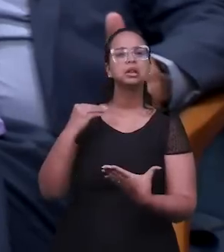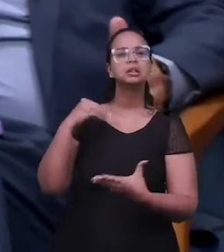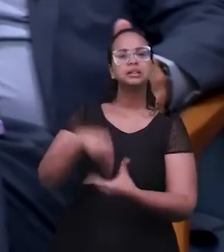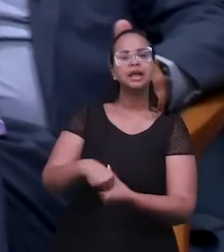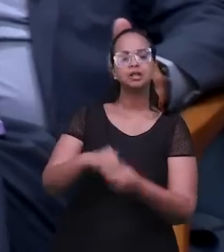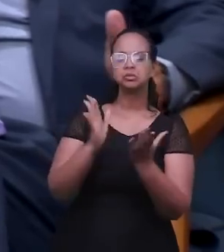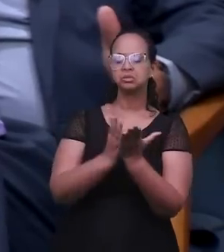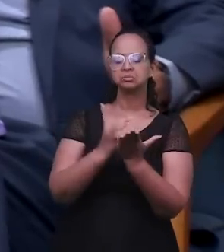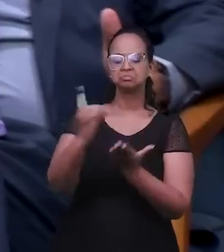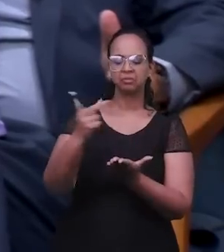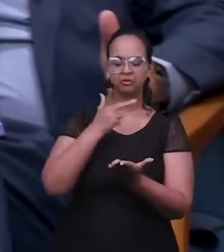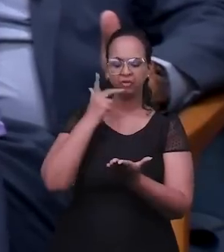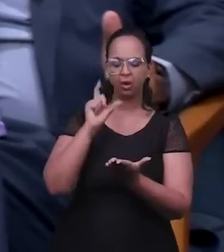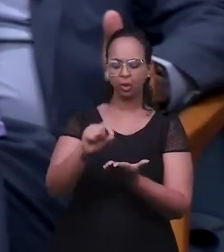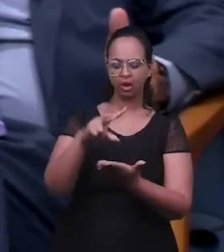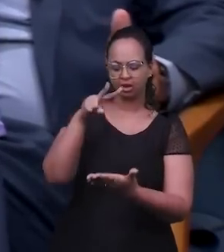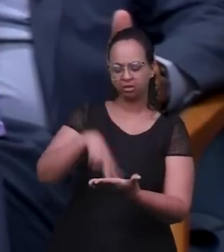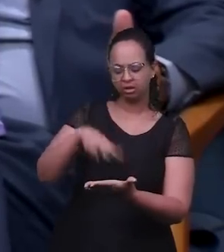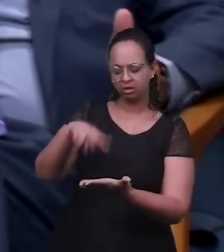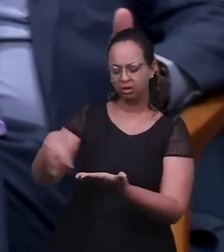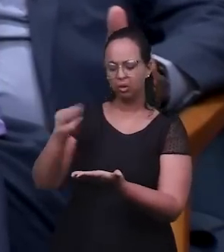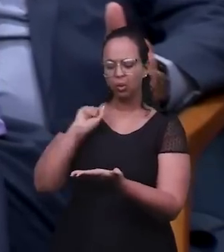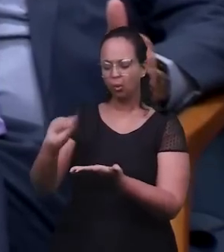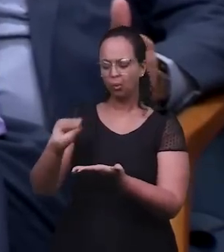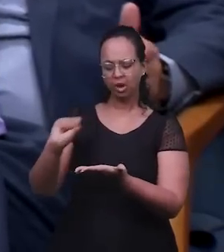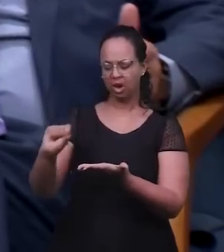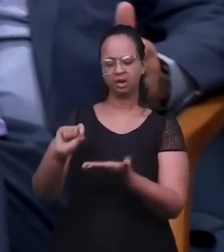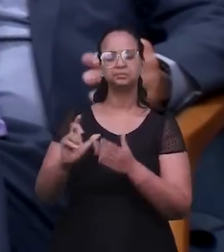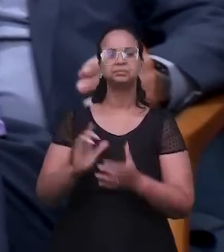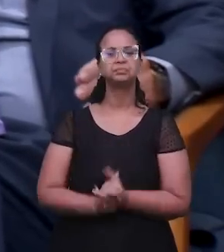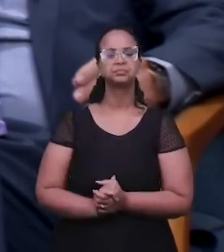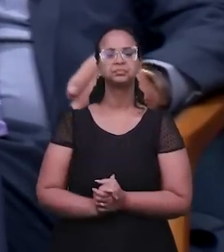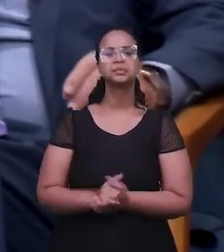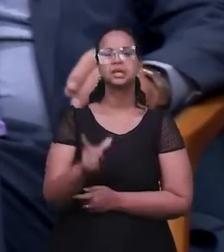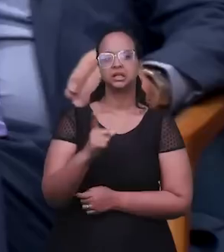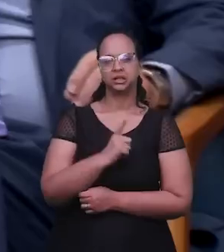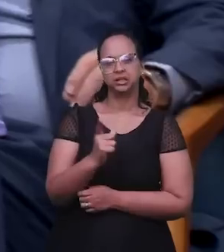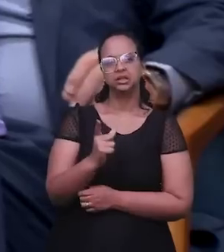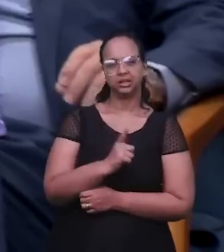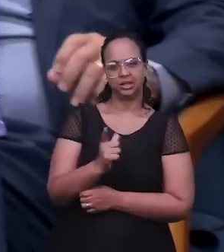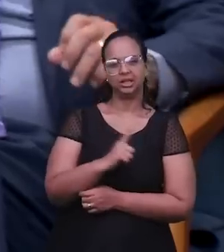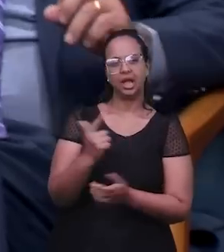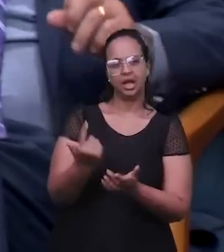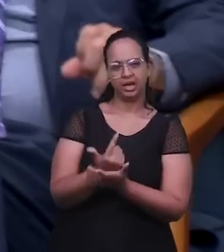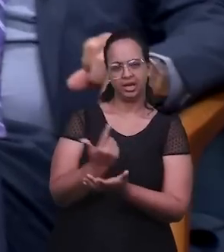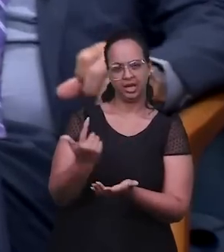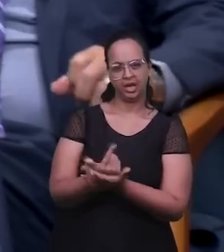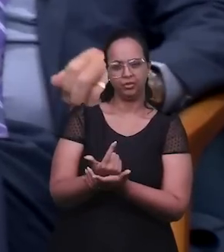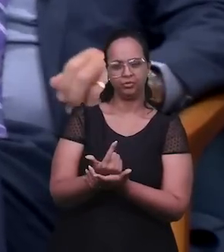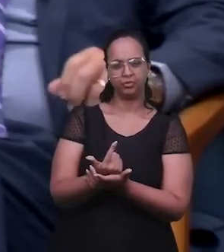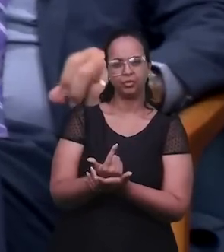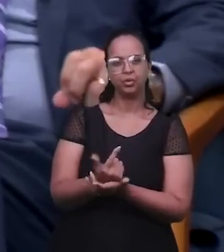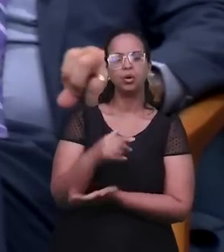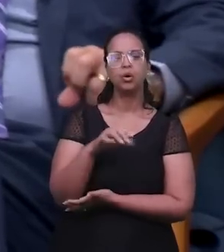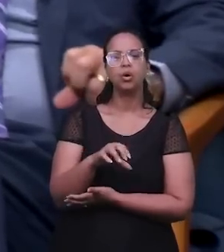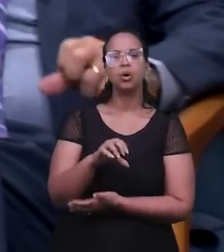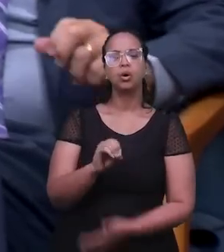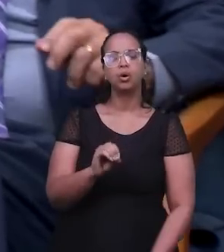é ministério dentro da palavra, daquilo que a palavra fala. Na segunda